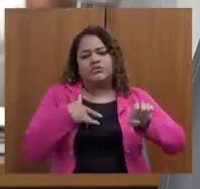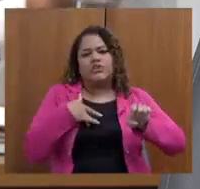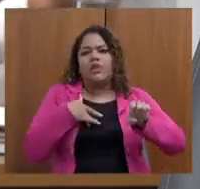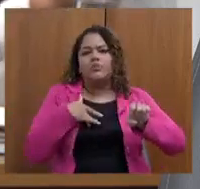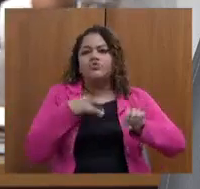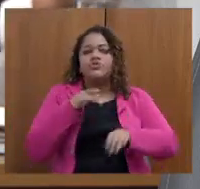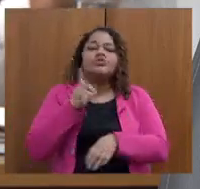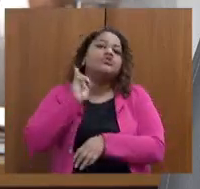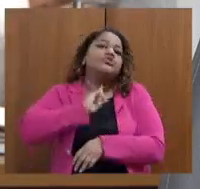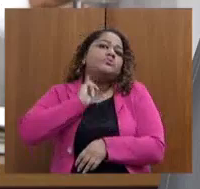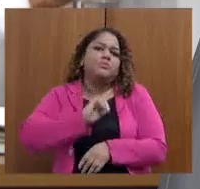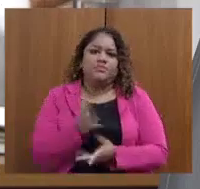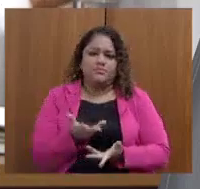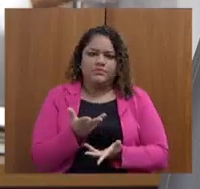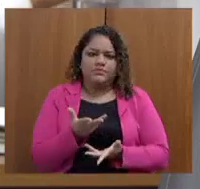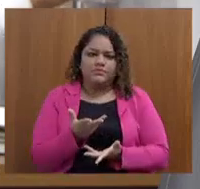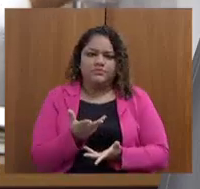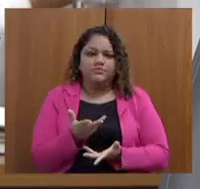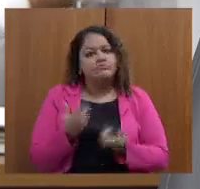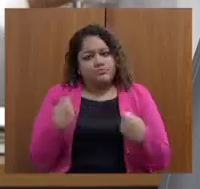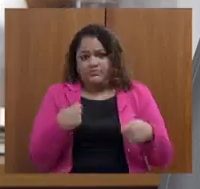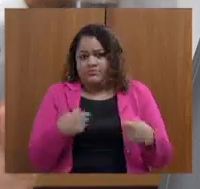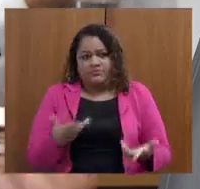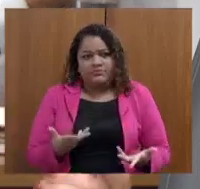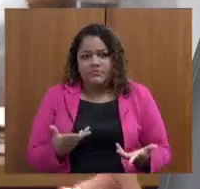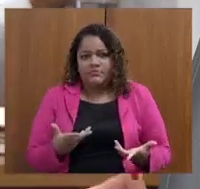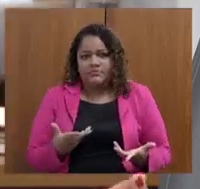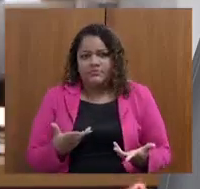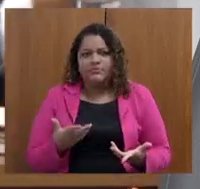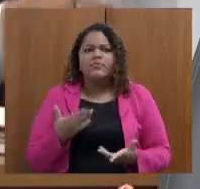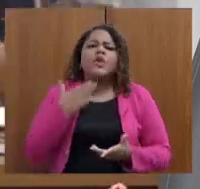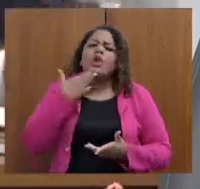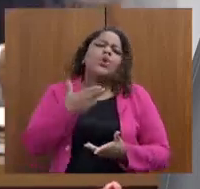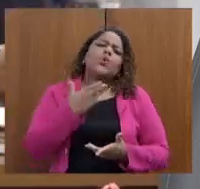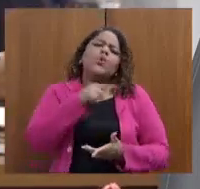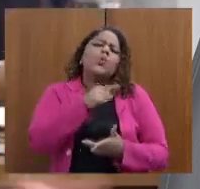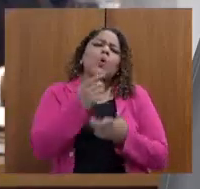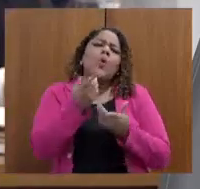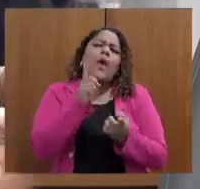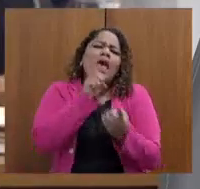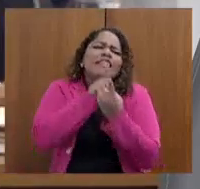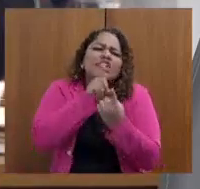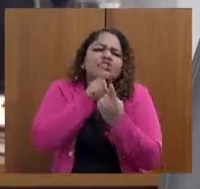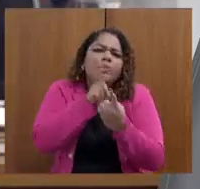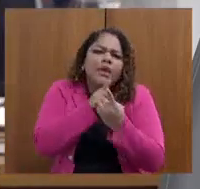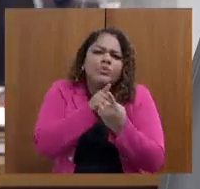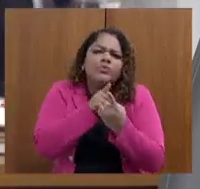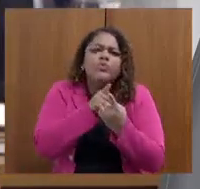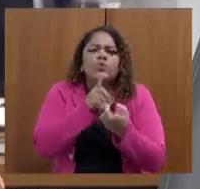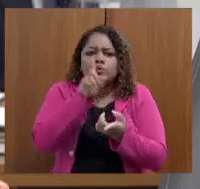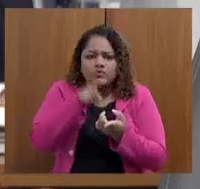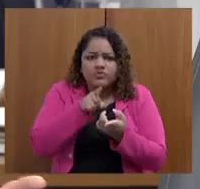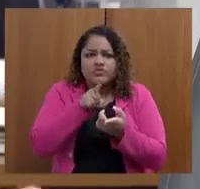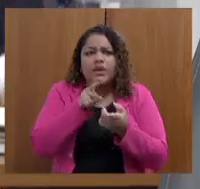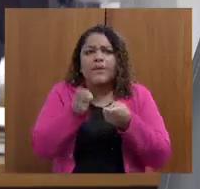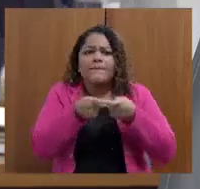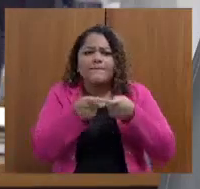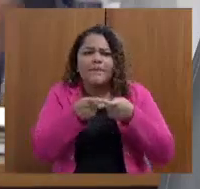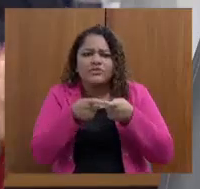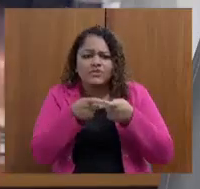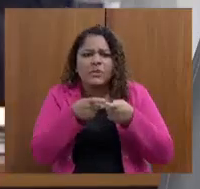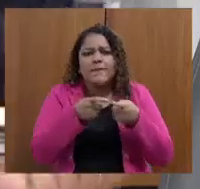qual vai ser o investimento no atendimento de média e alta complexidade ninguém pode nos dizer que eu não posso fazer essa pergunta